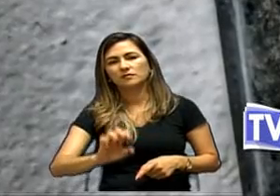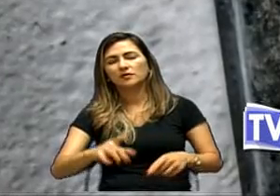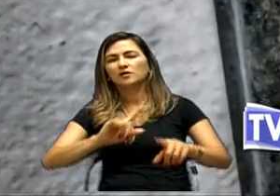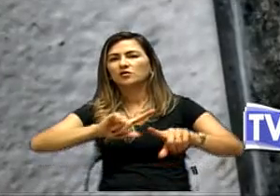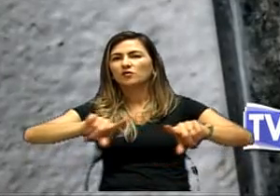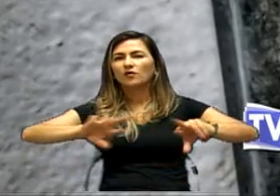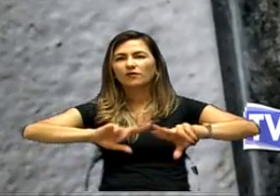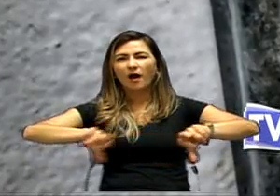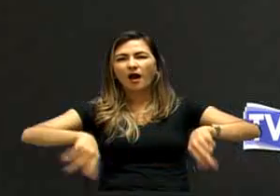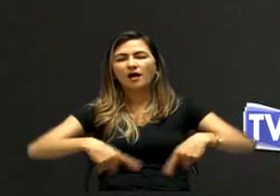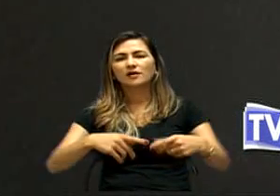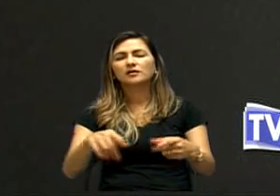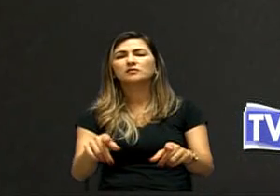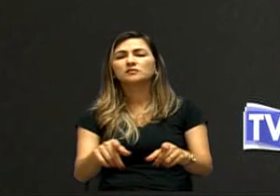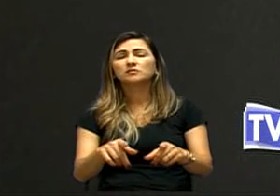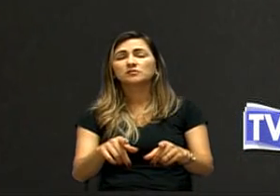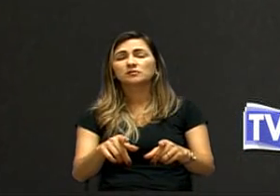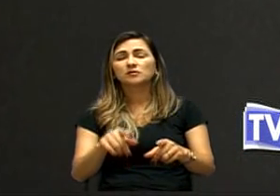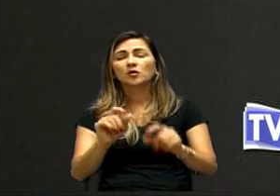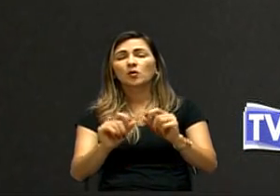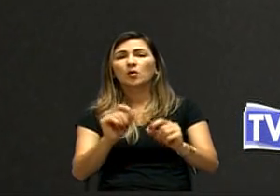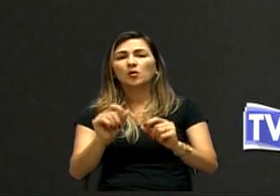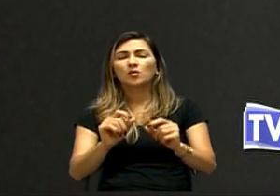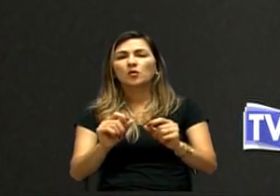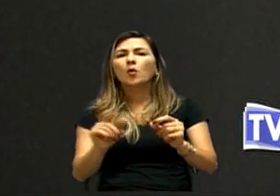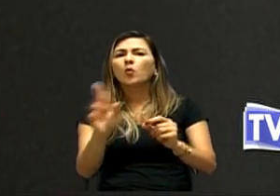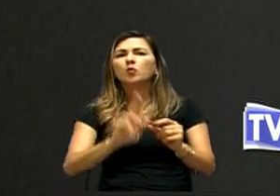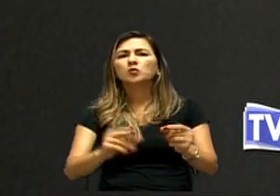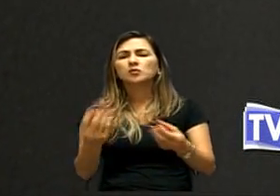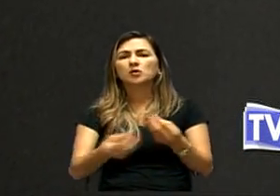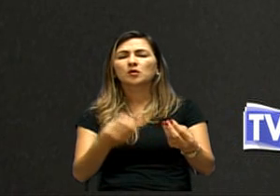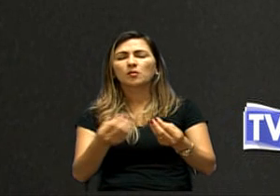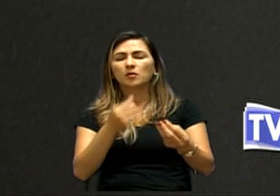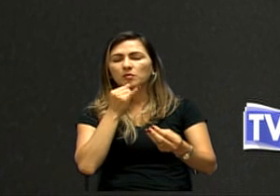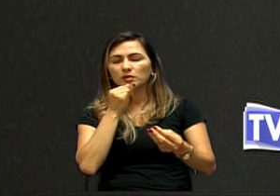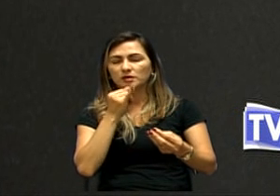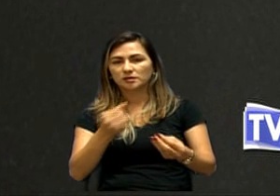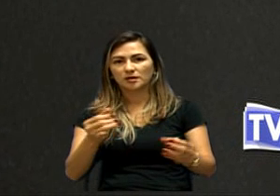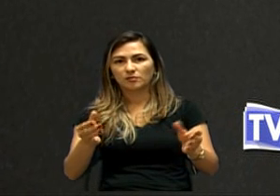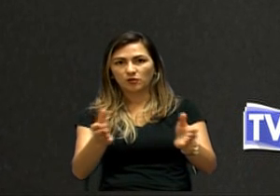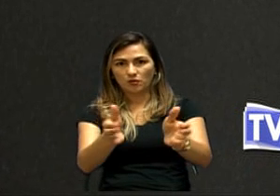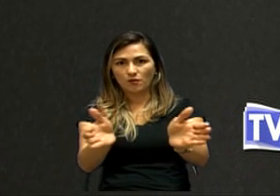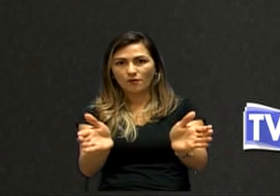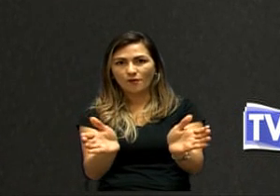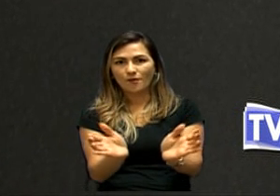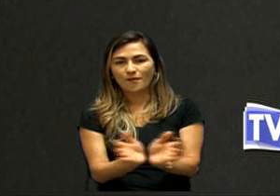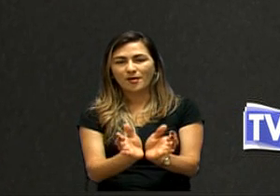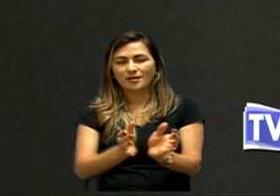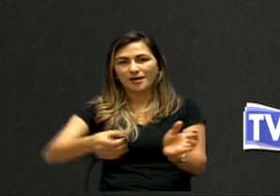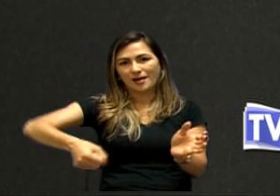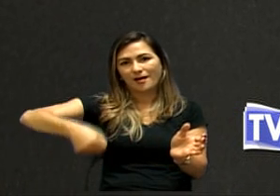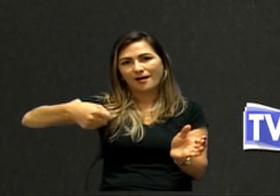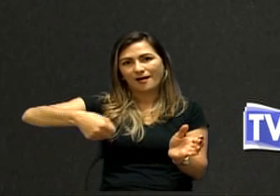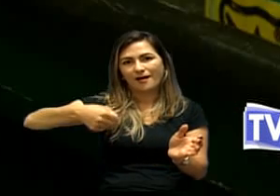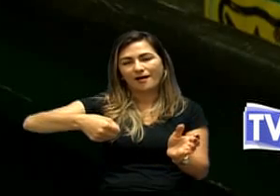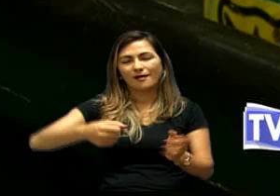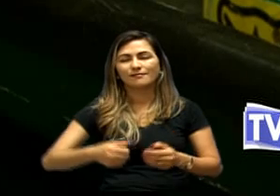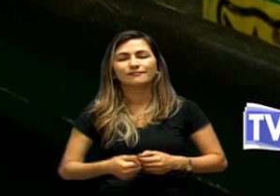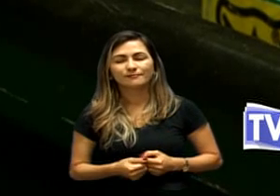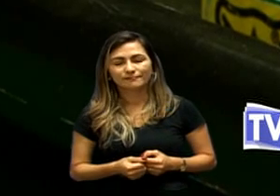na fase inicial da manufatura. A aplicação ocorre em cabos de panela, componentes de rádios, telefones, interruptores,